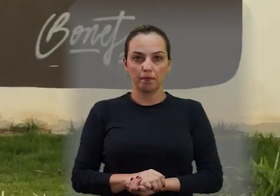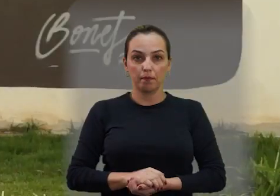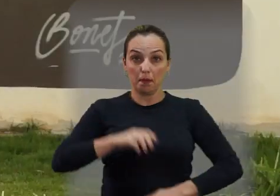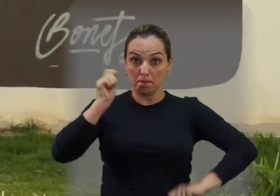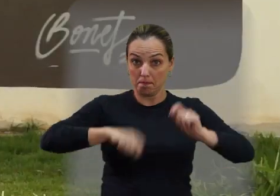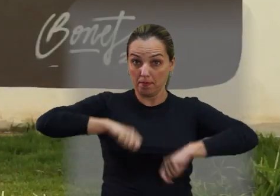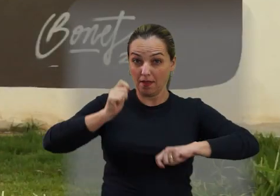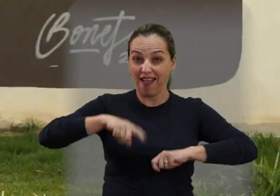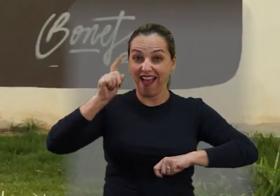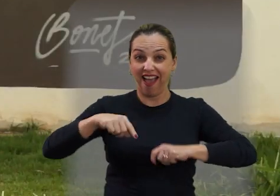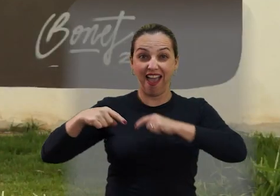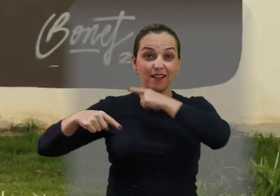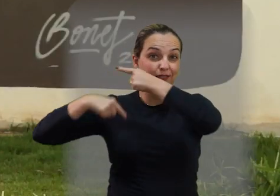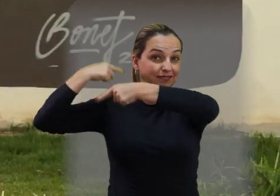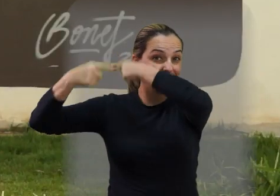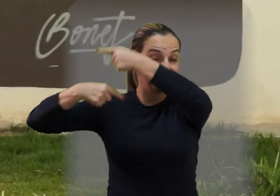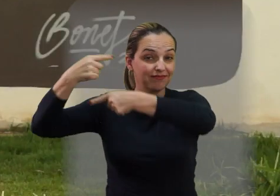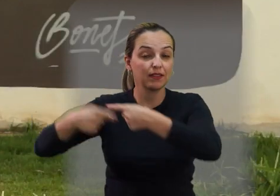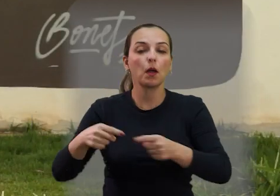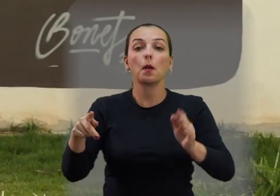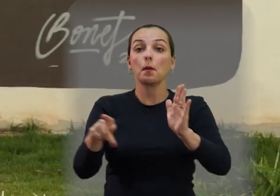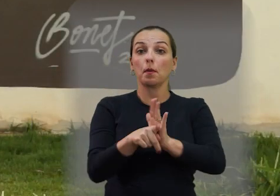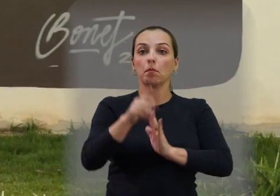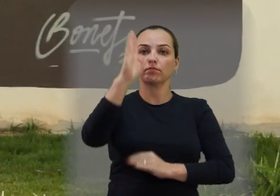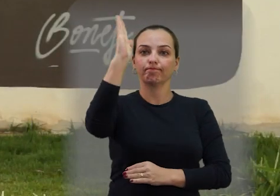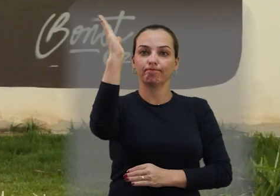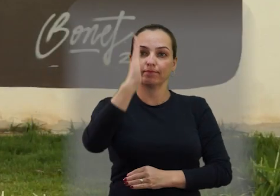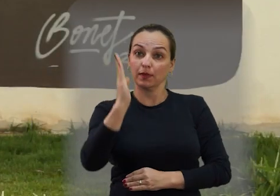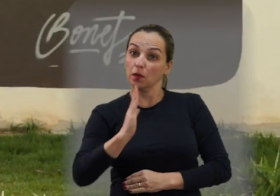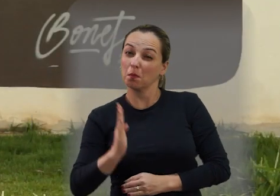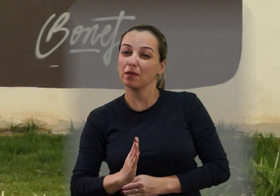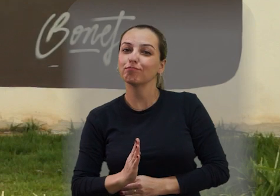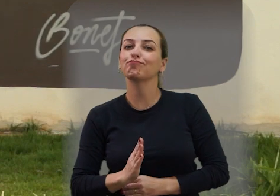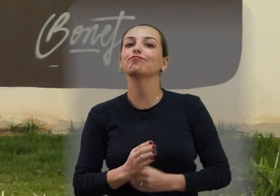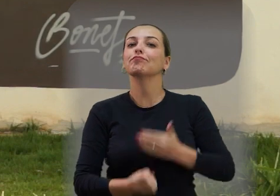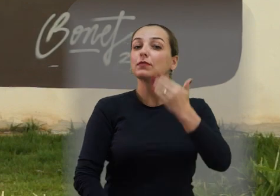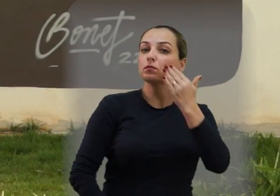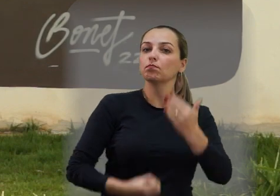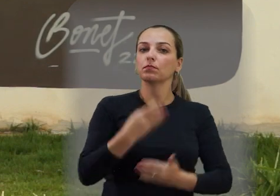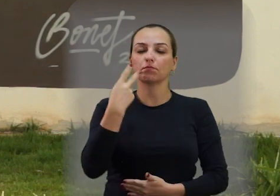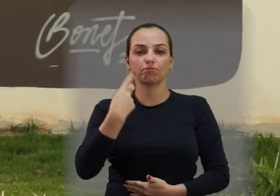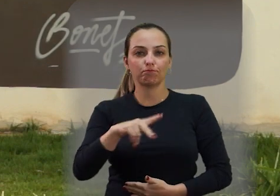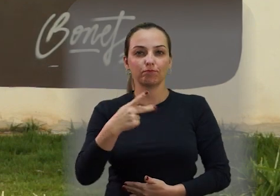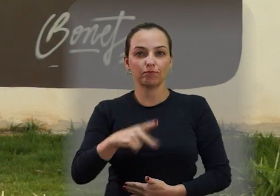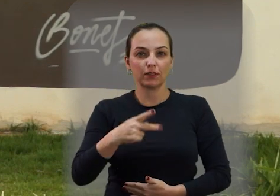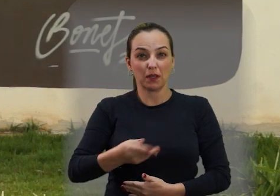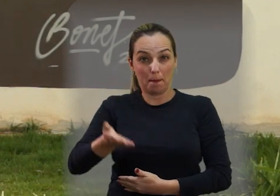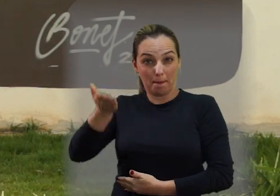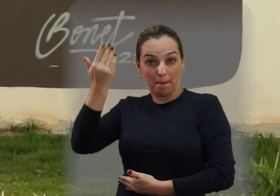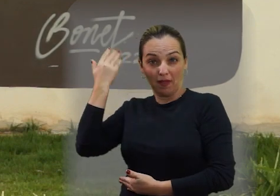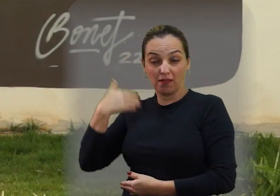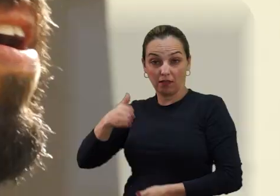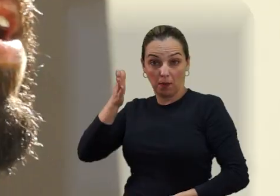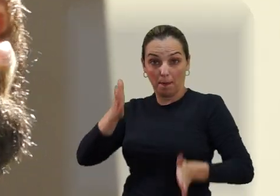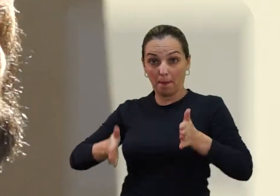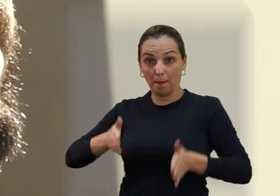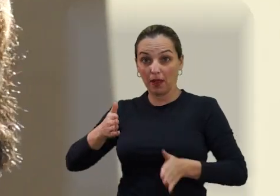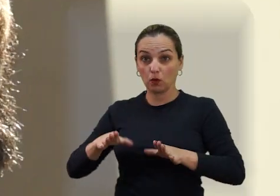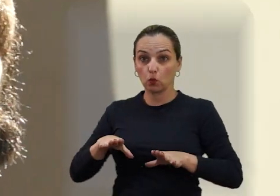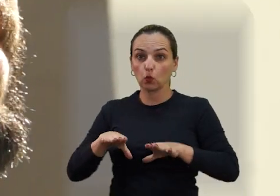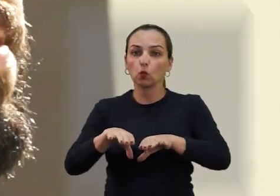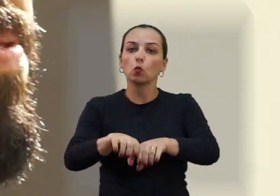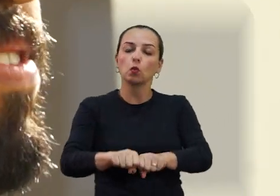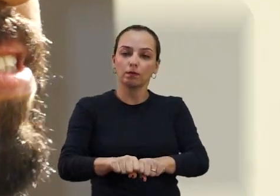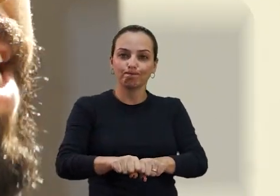O maracatu de baque virado, ele é uma tradição assim que está presente no Brasil, né? Ele é uma tradição brasileira, original, que